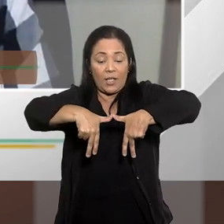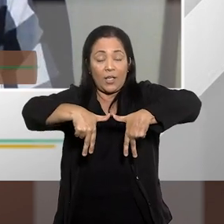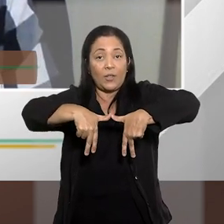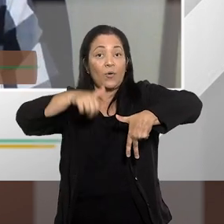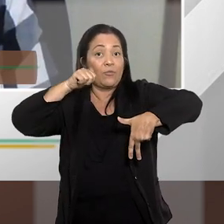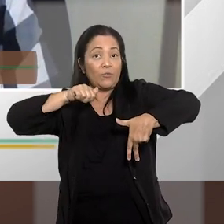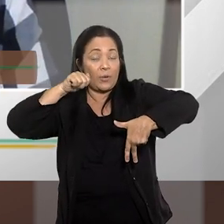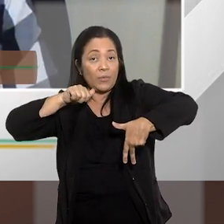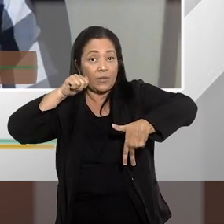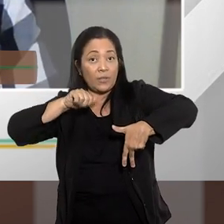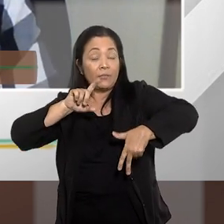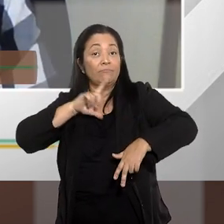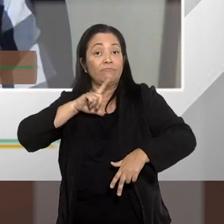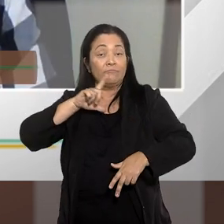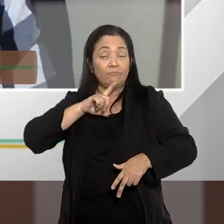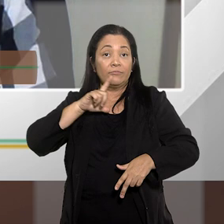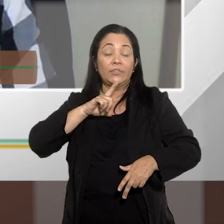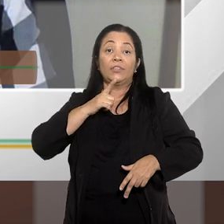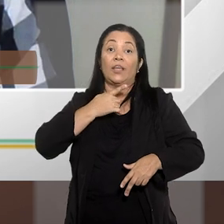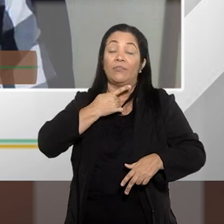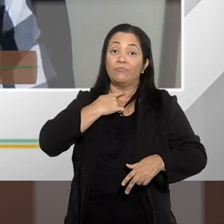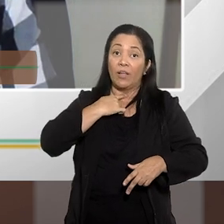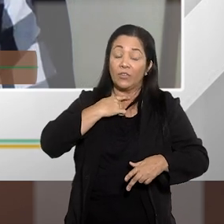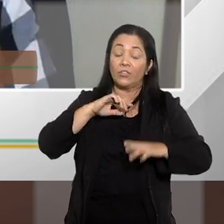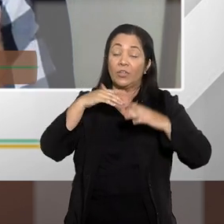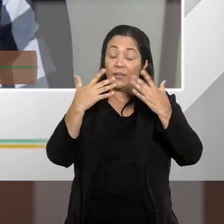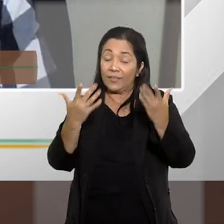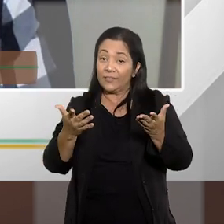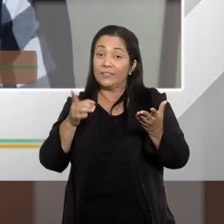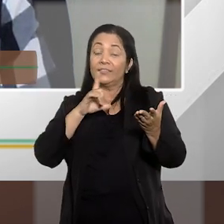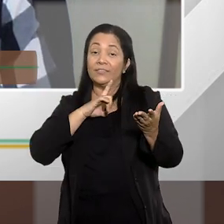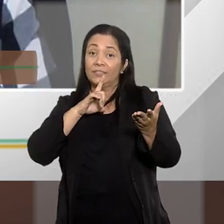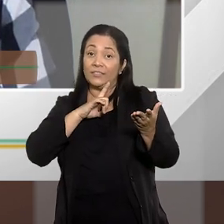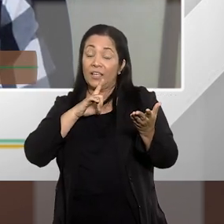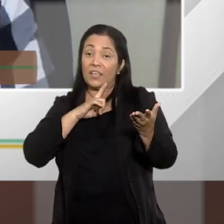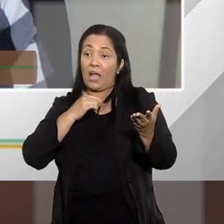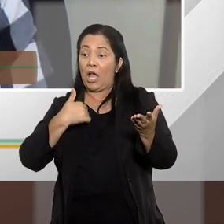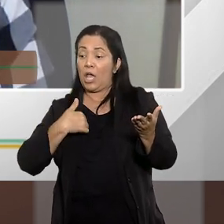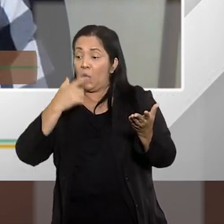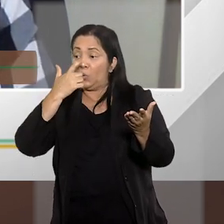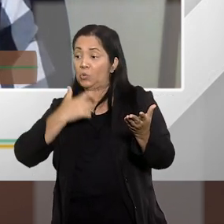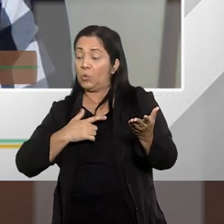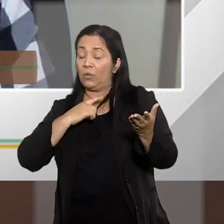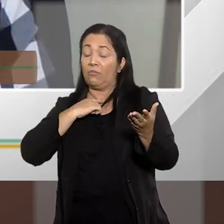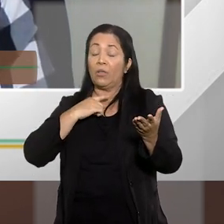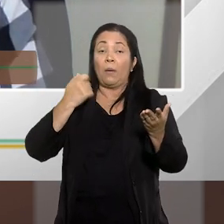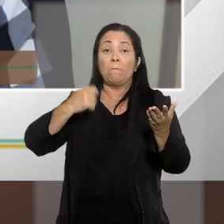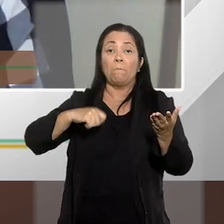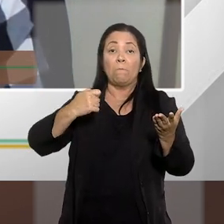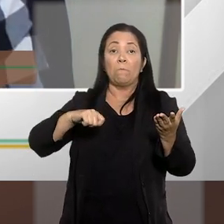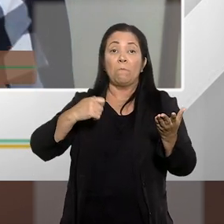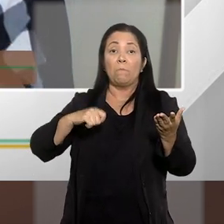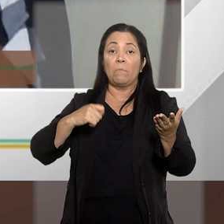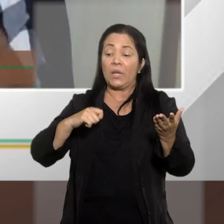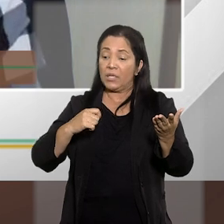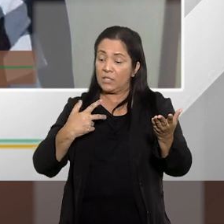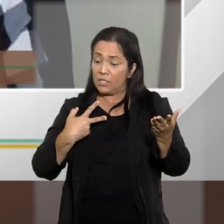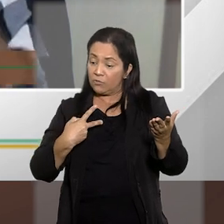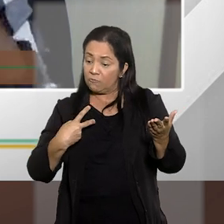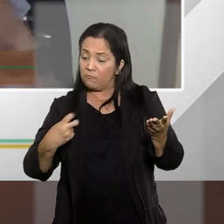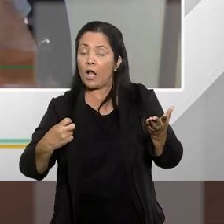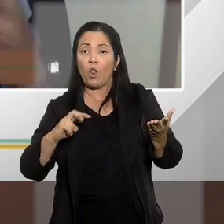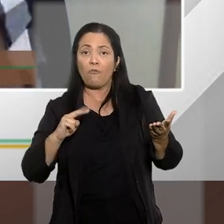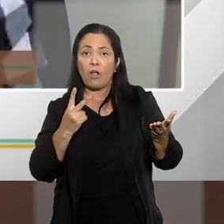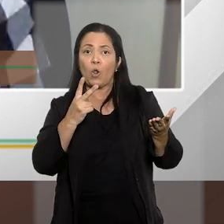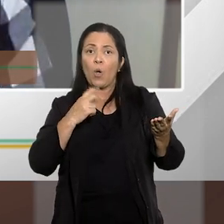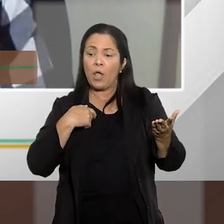travestis, não necessariamente entram na ideia de que, para eu ser travesti, eu preciso me reconhecer enquanto mulher,